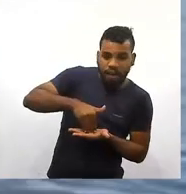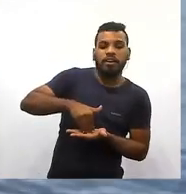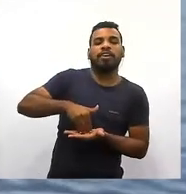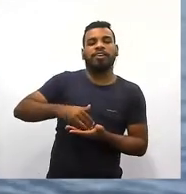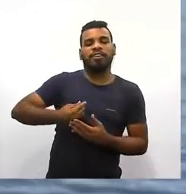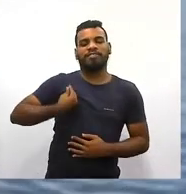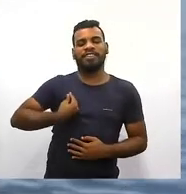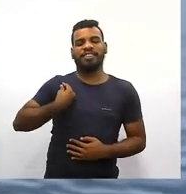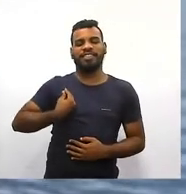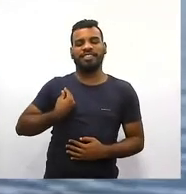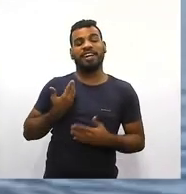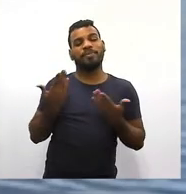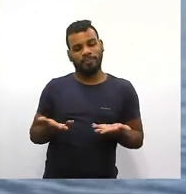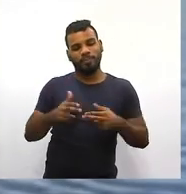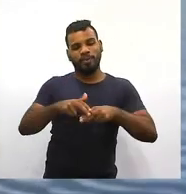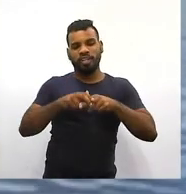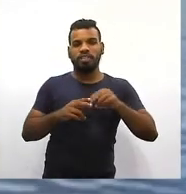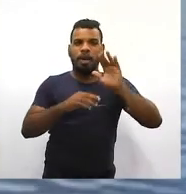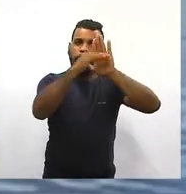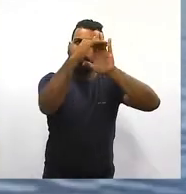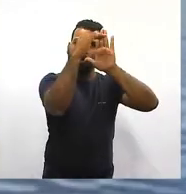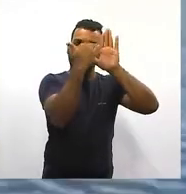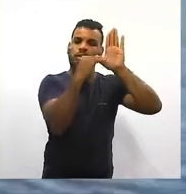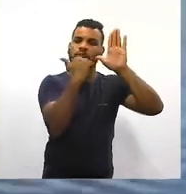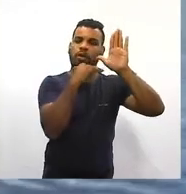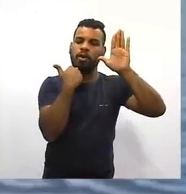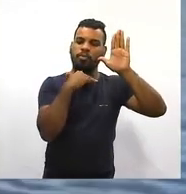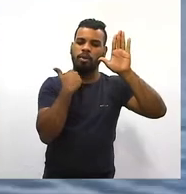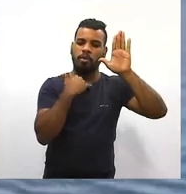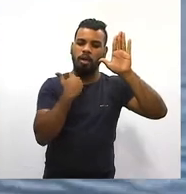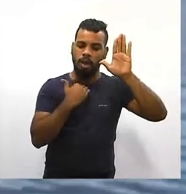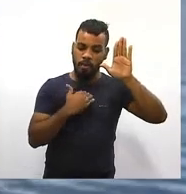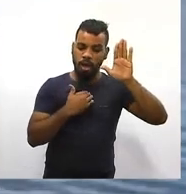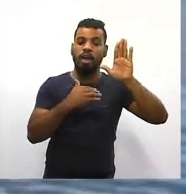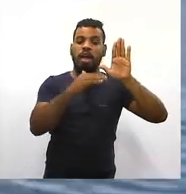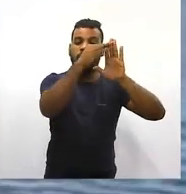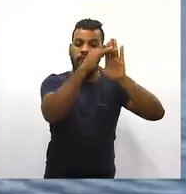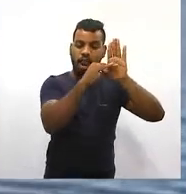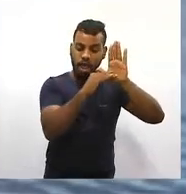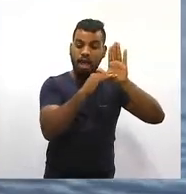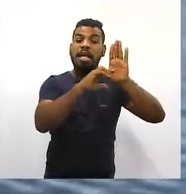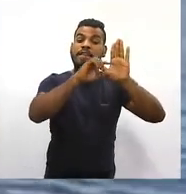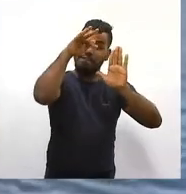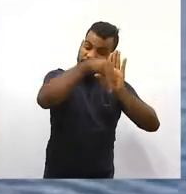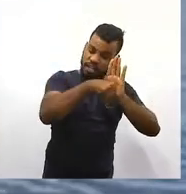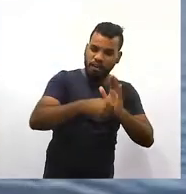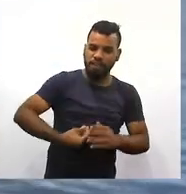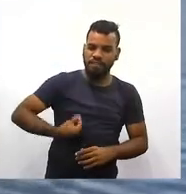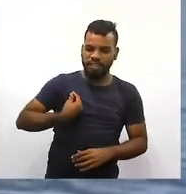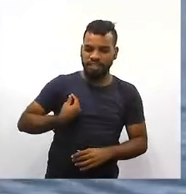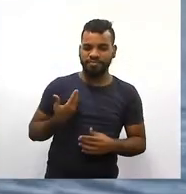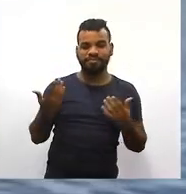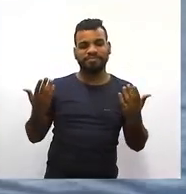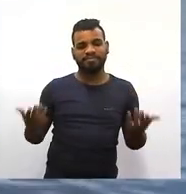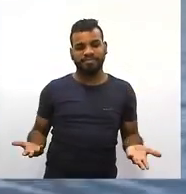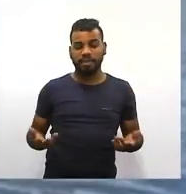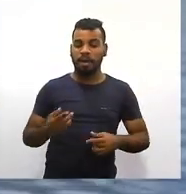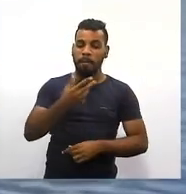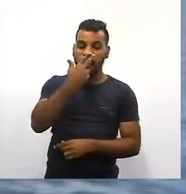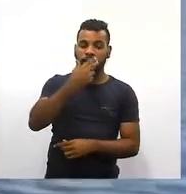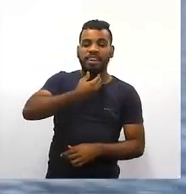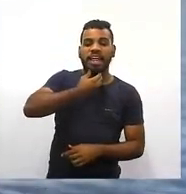vida severina. João Cabral de Melo Neto. Texto que fica conhecido como o Alto de Natal pernambucano. Por que o